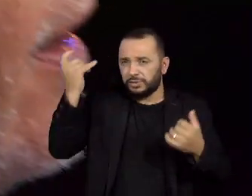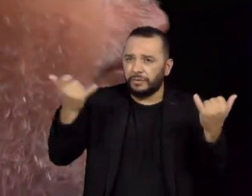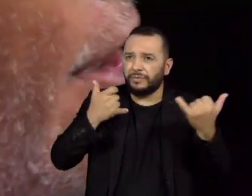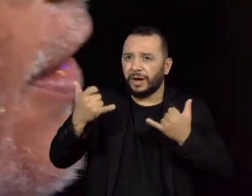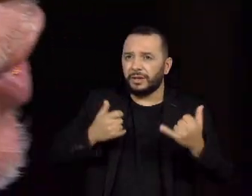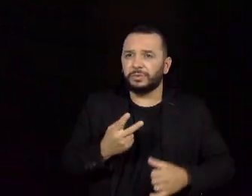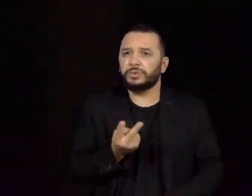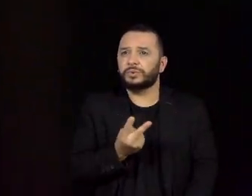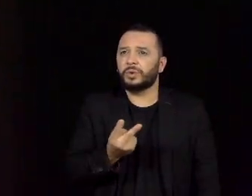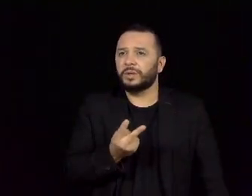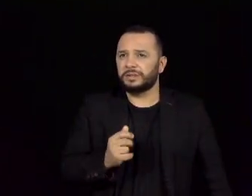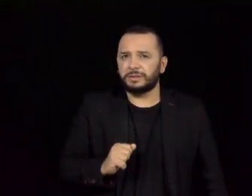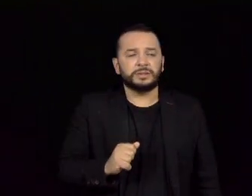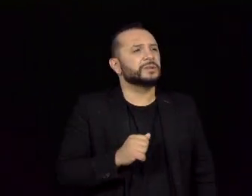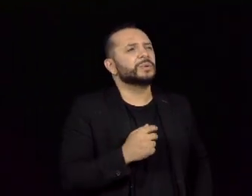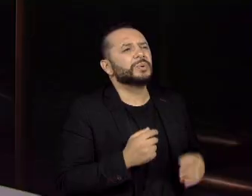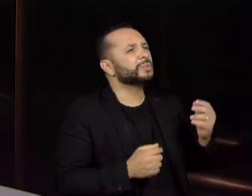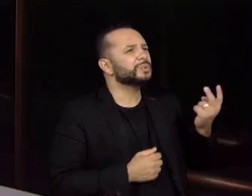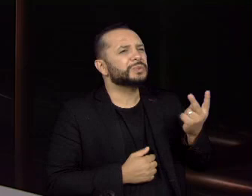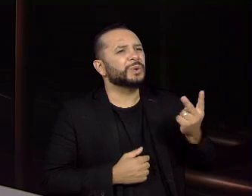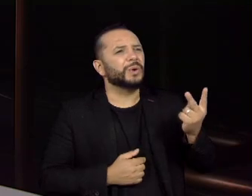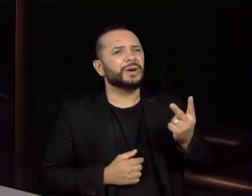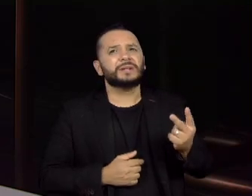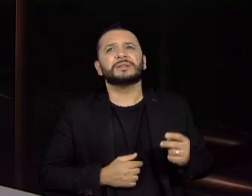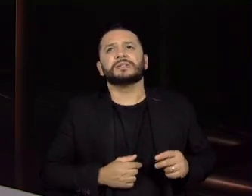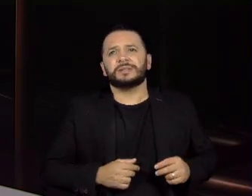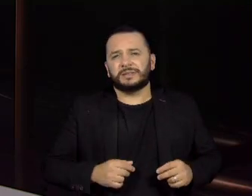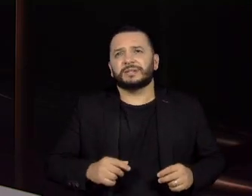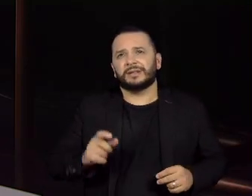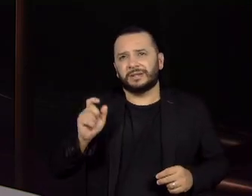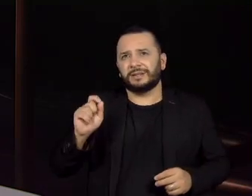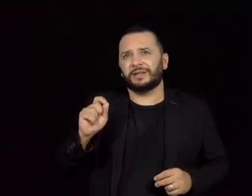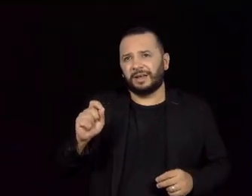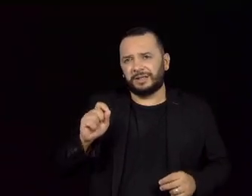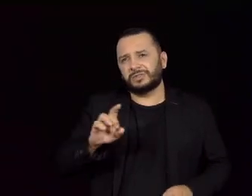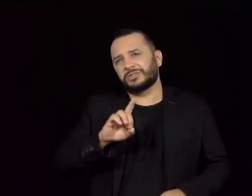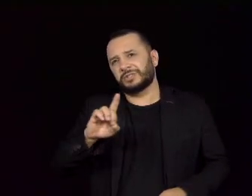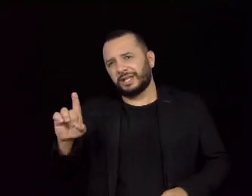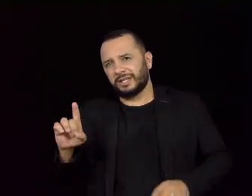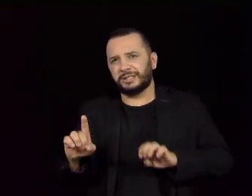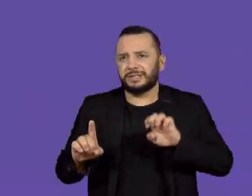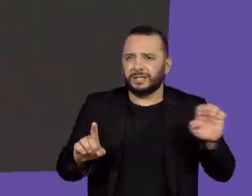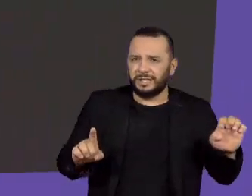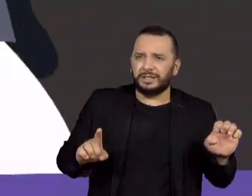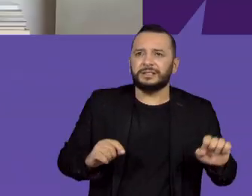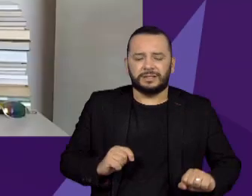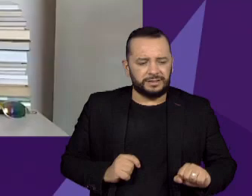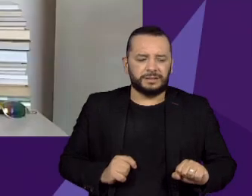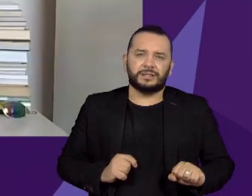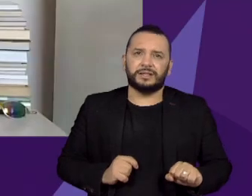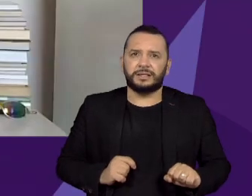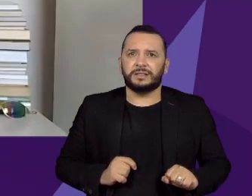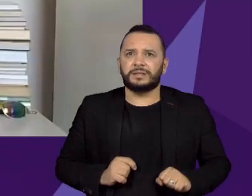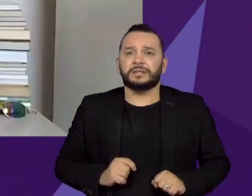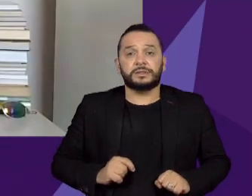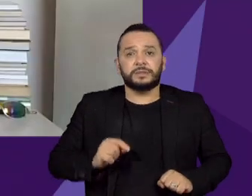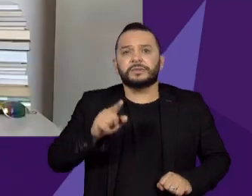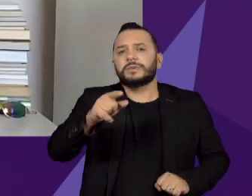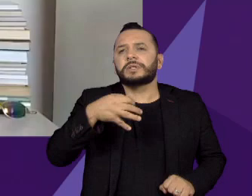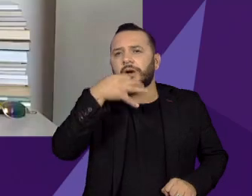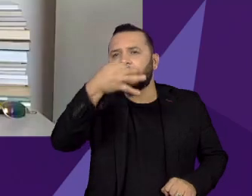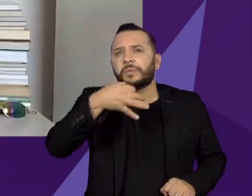dois que quero você nenhum nem diz outro. são Os polos, os os polos. dois extremos. Bolsonaro e Lula. Qual que é o seu